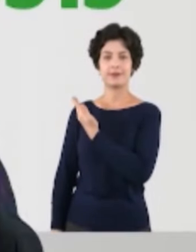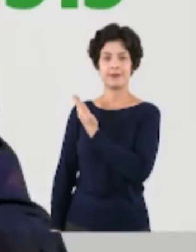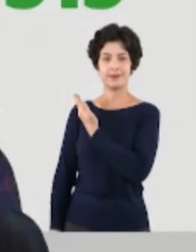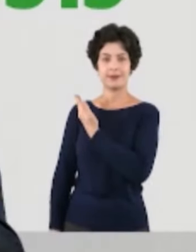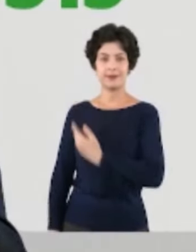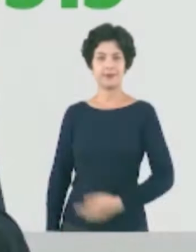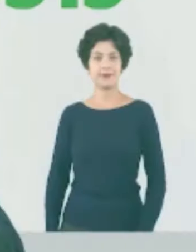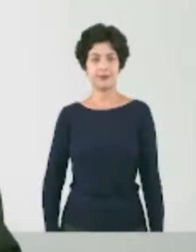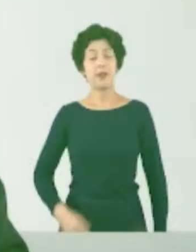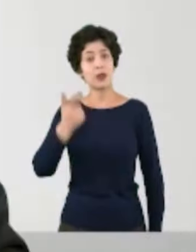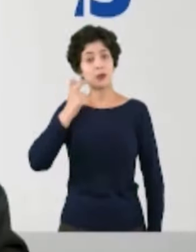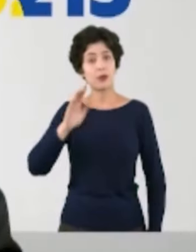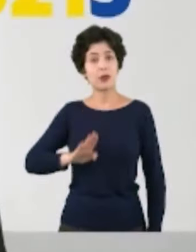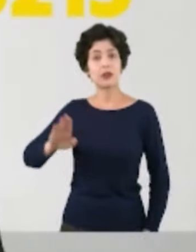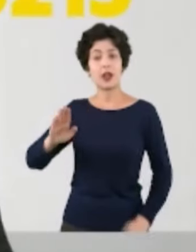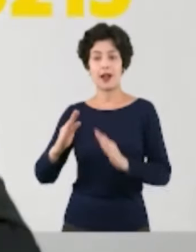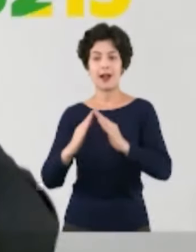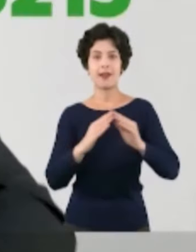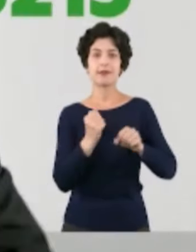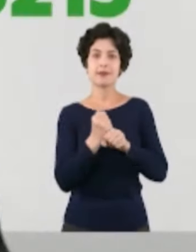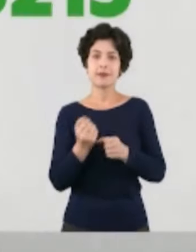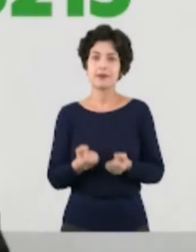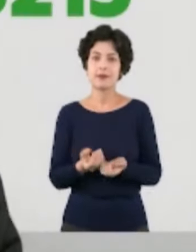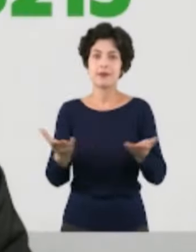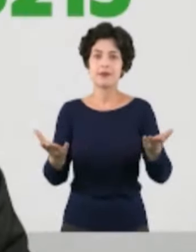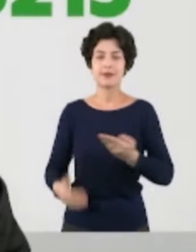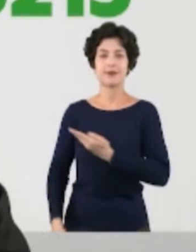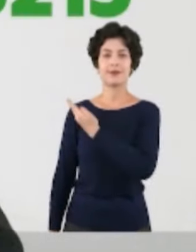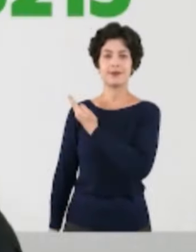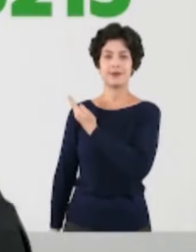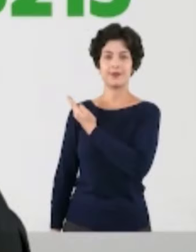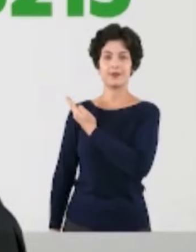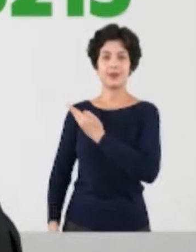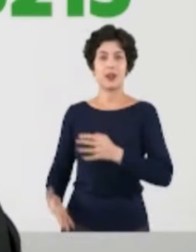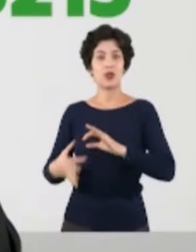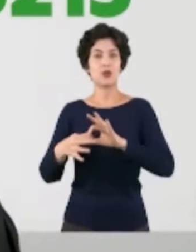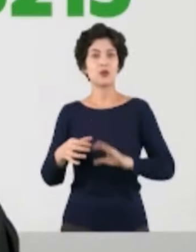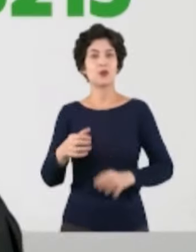Vicente, 15315. Sou candidato da habitação, Júlio Vera Cruz,